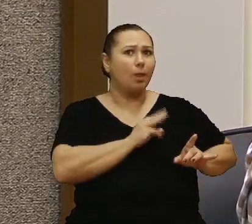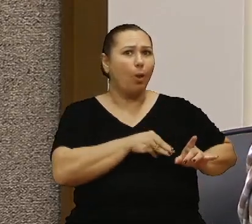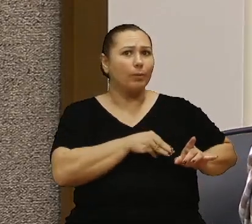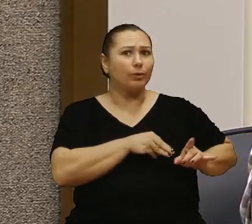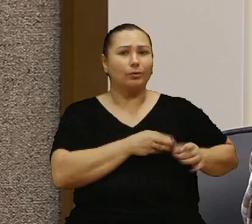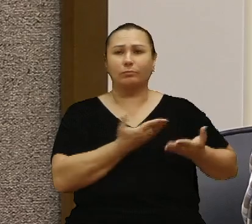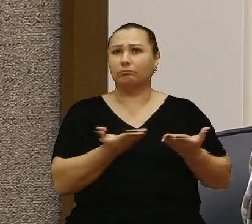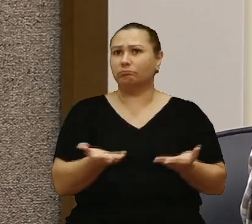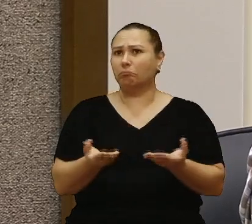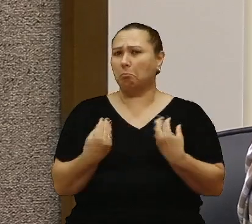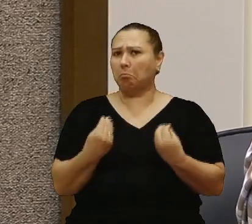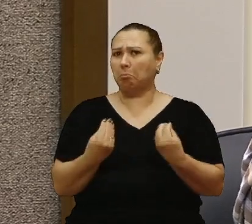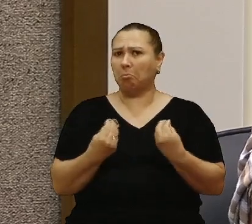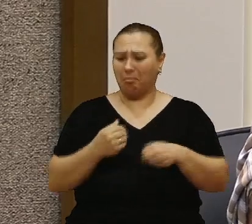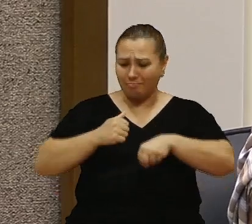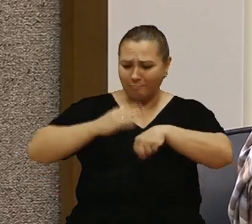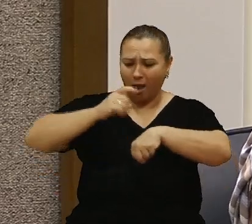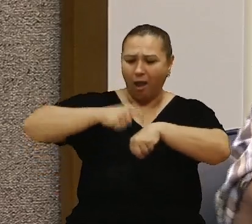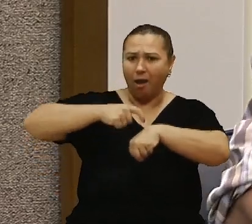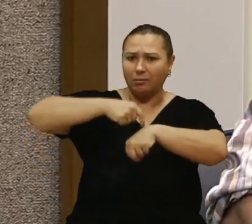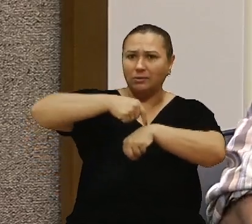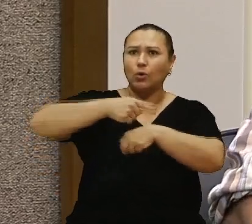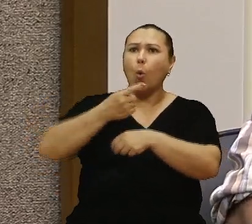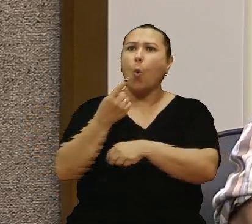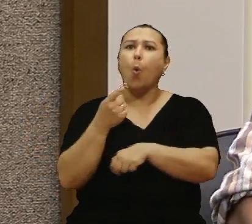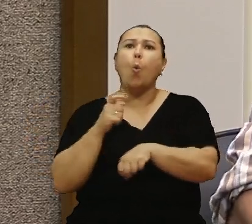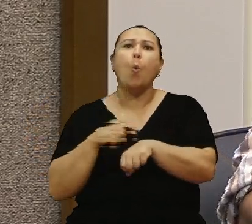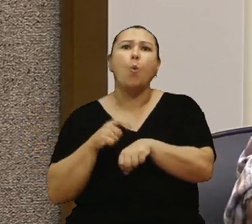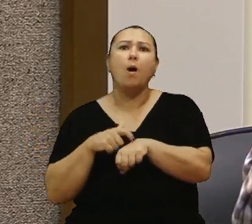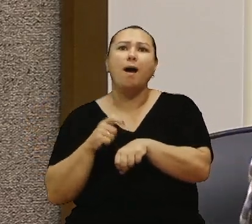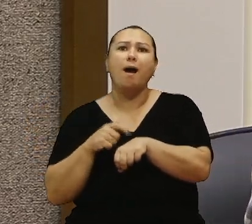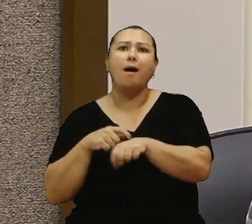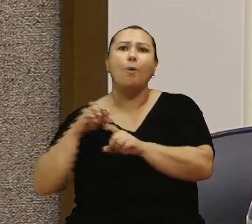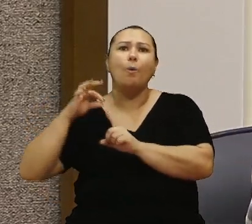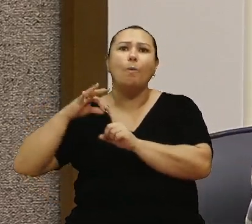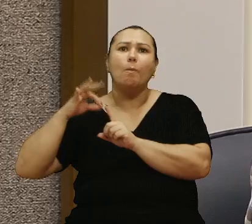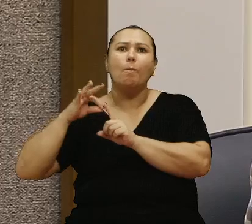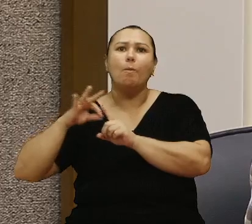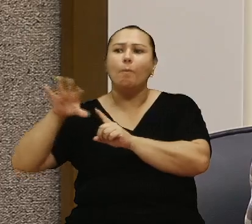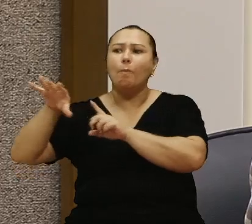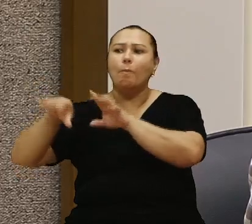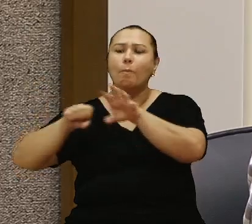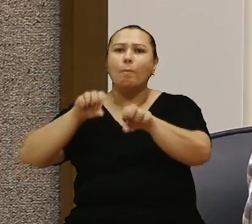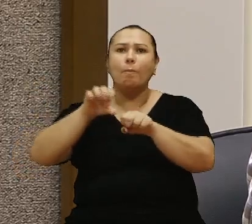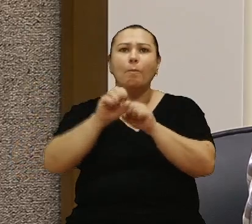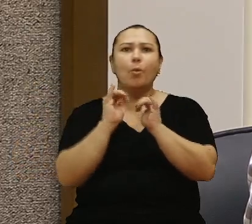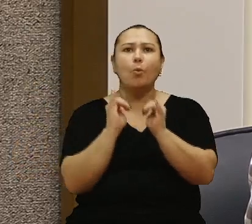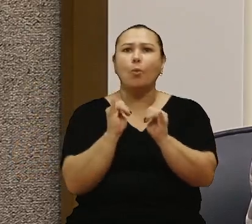Mais 40 horários. Então, aquele pessoal do Pioneiro,